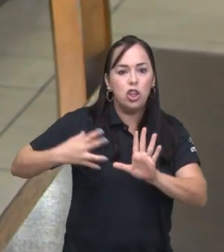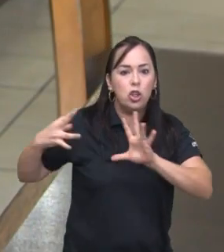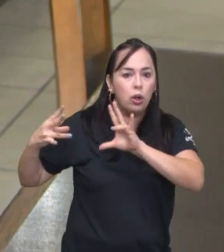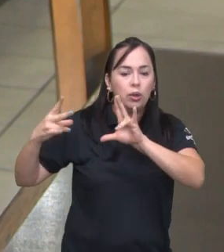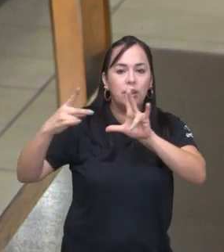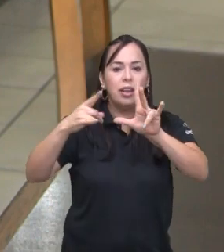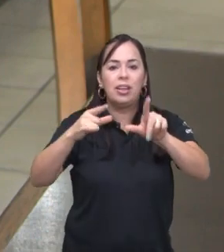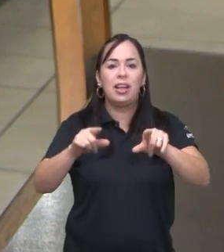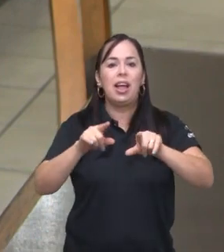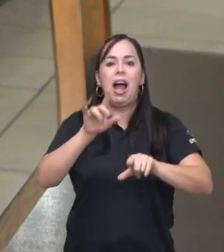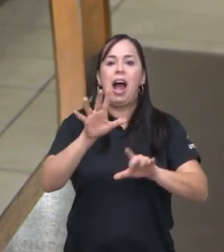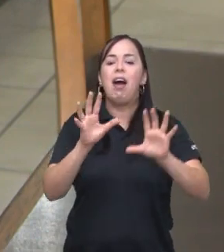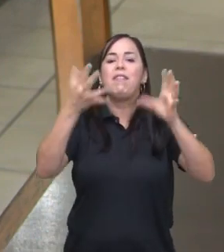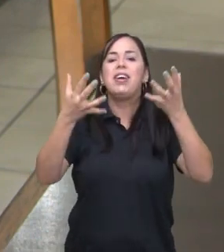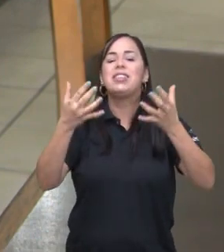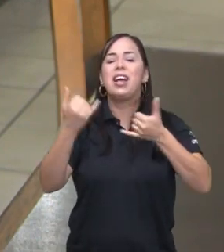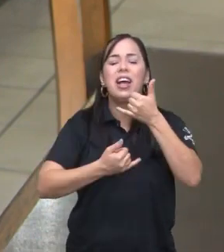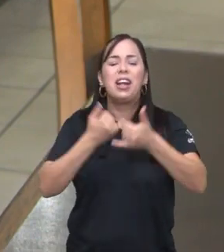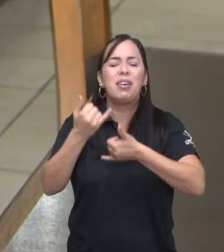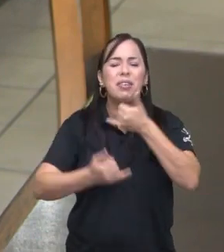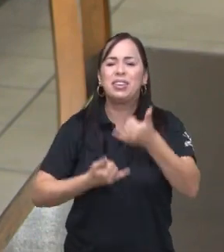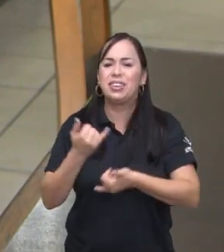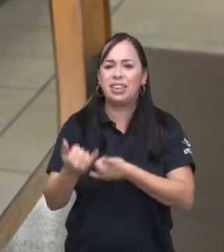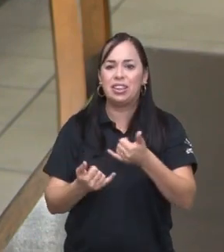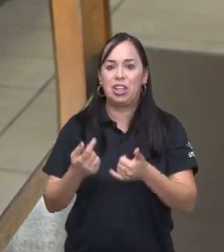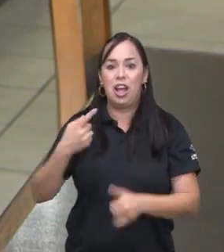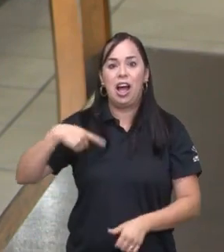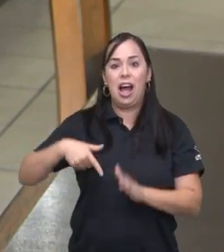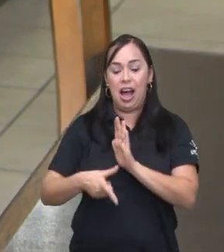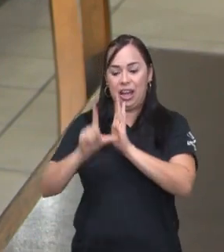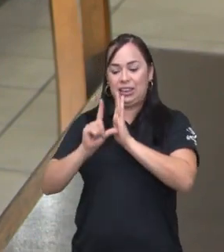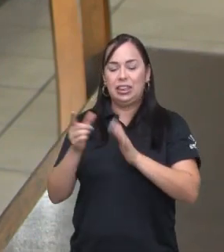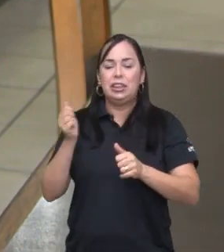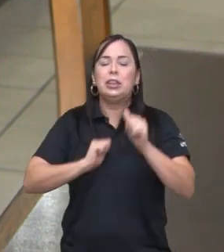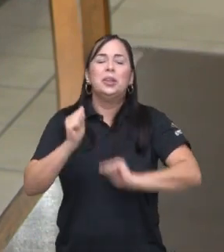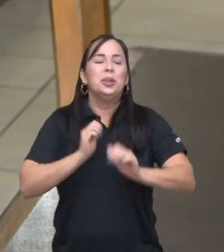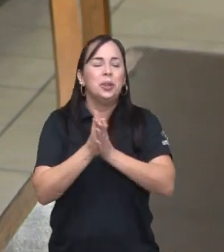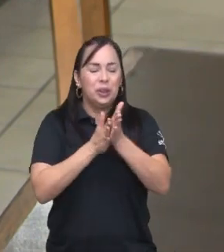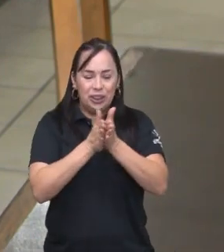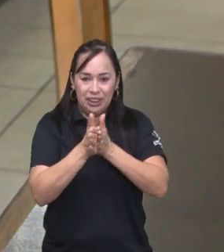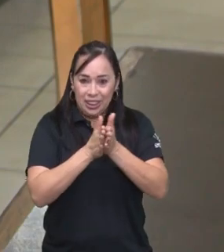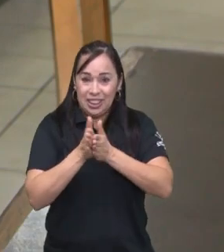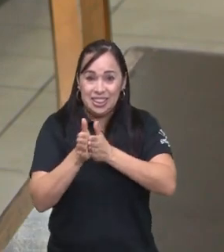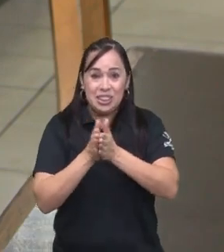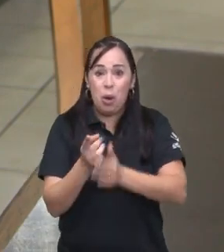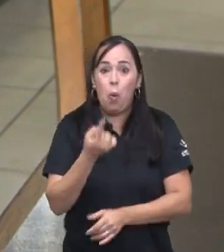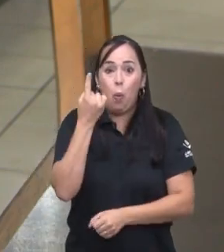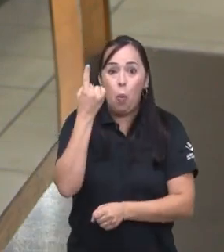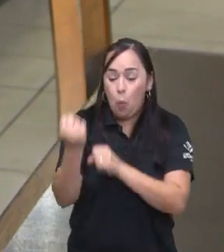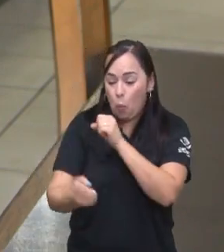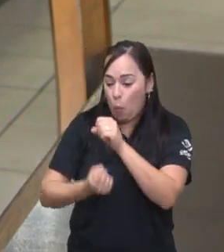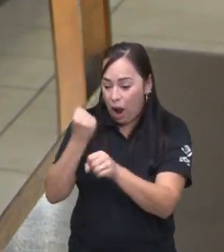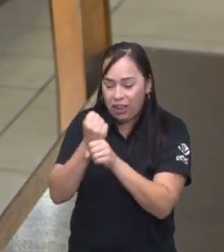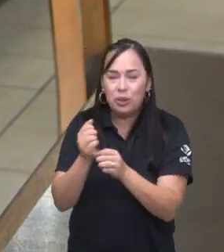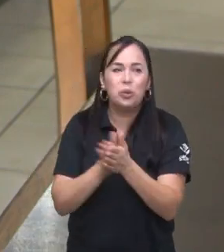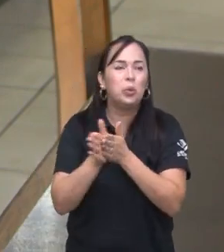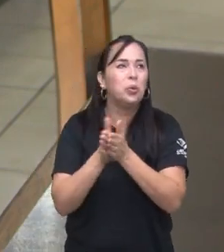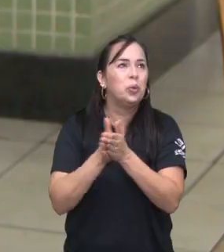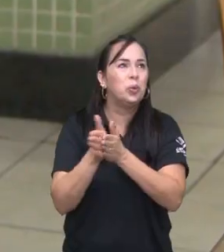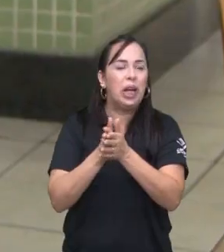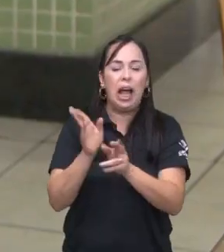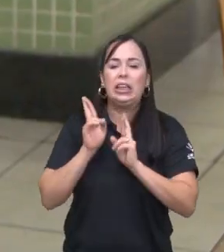gente esperava aquilo ansiosamente. Um ano parecia que demorava 5 para chegar, de tanta